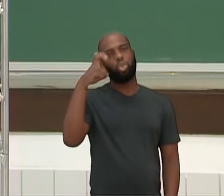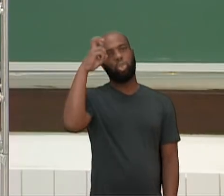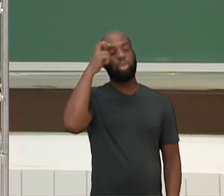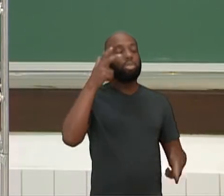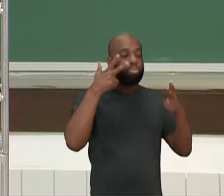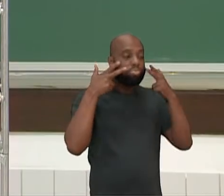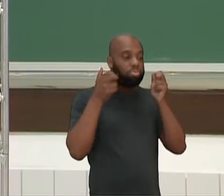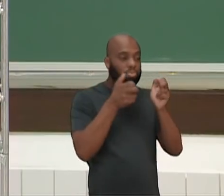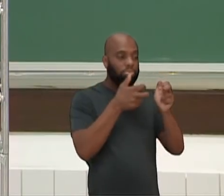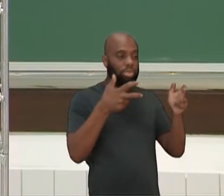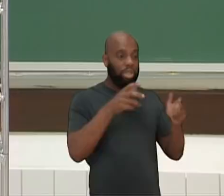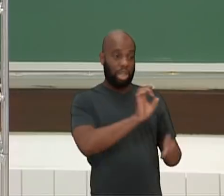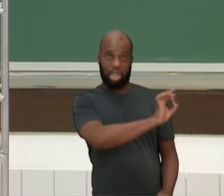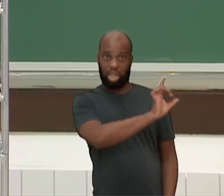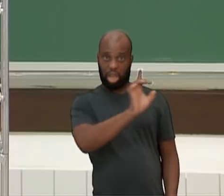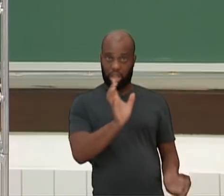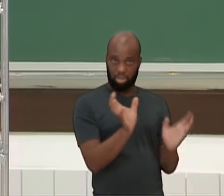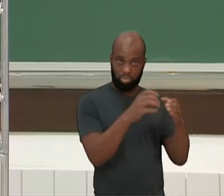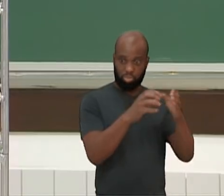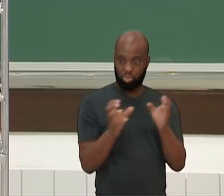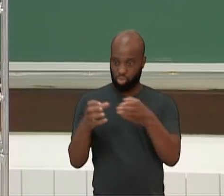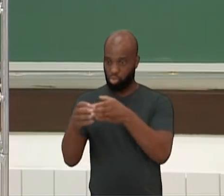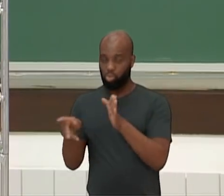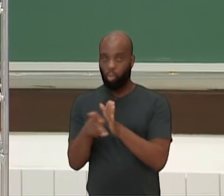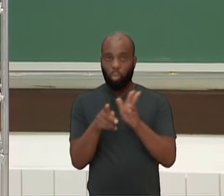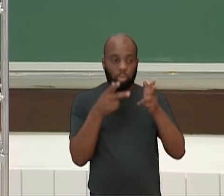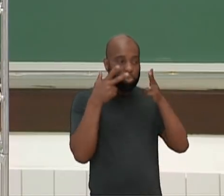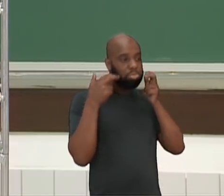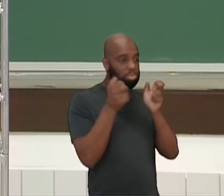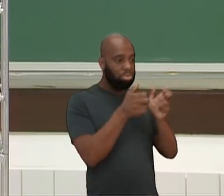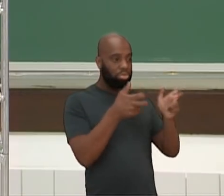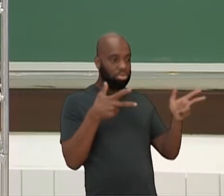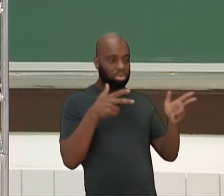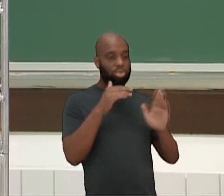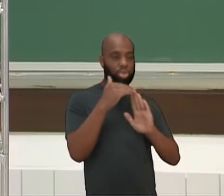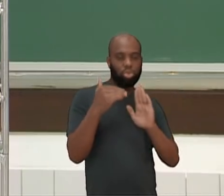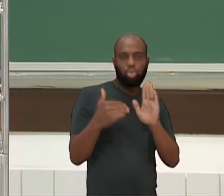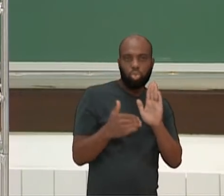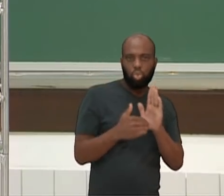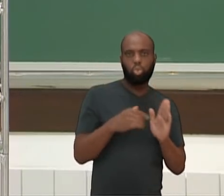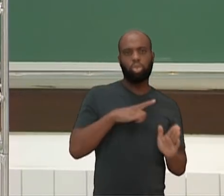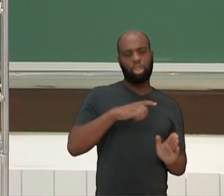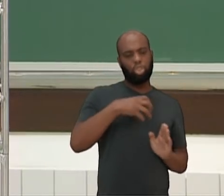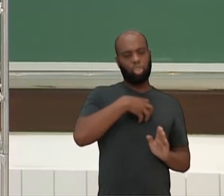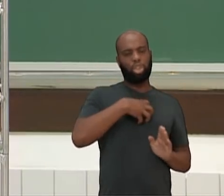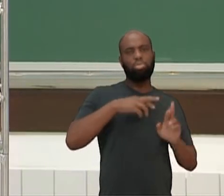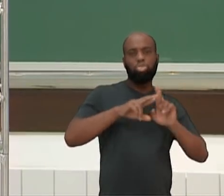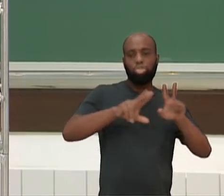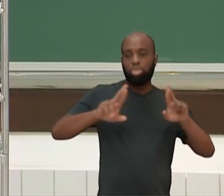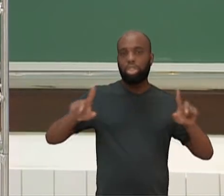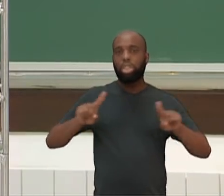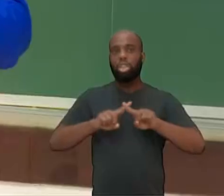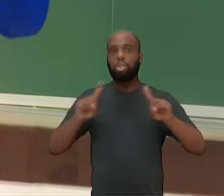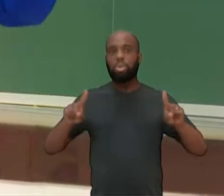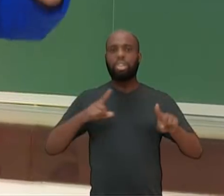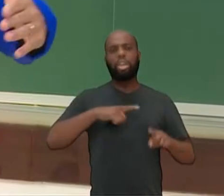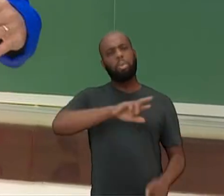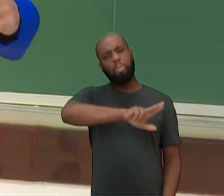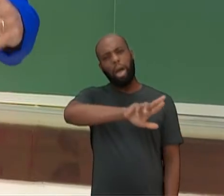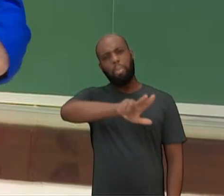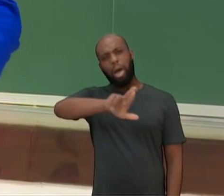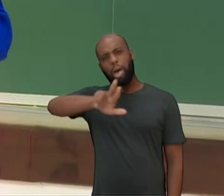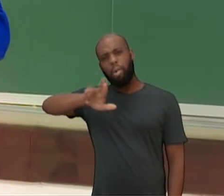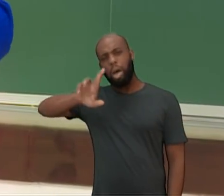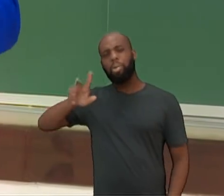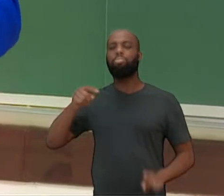brincadeira que mais gosta, um tipo de jogo, né? Todos fazem os mesmos jogos, todos fazem as mesmas brincadeiras, mas eles têm vários